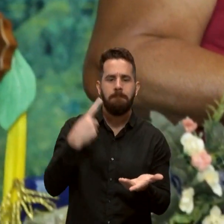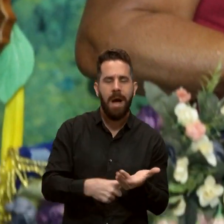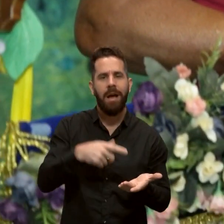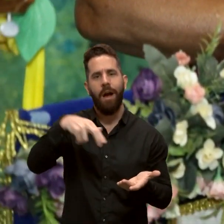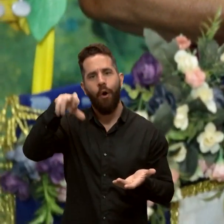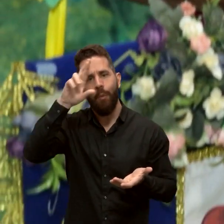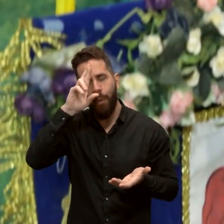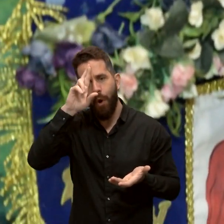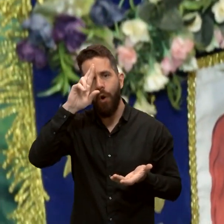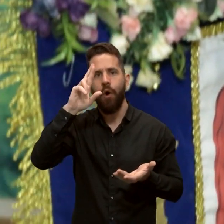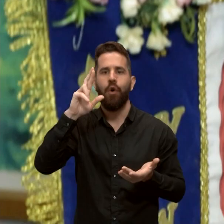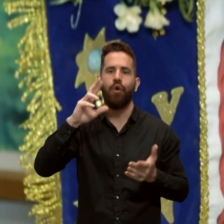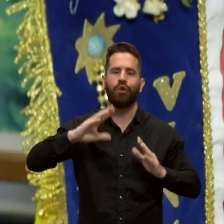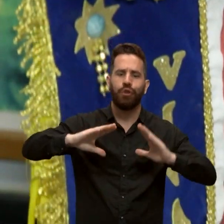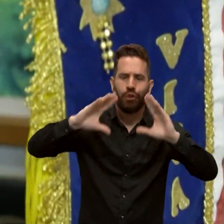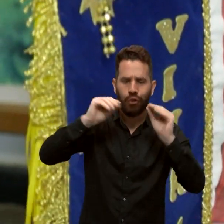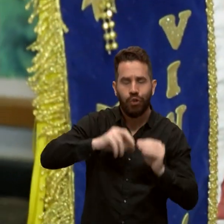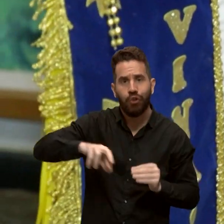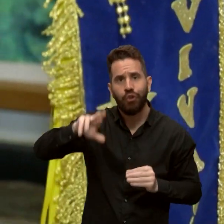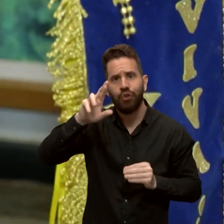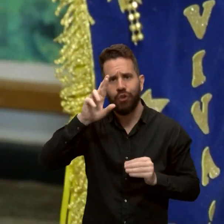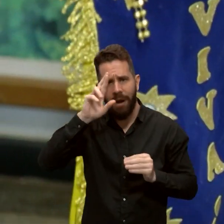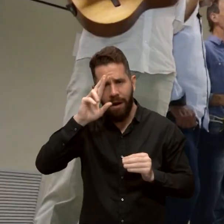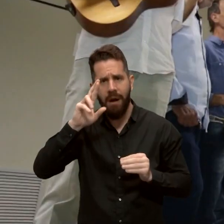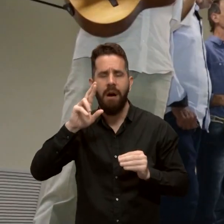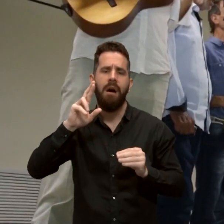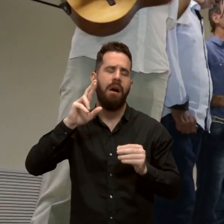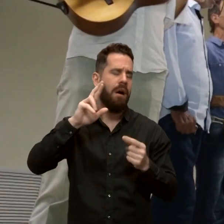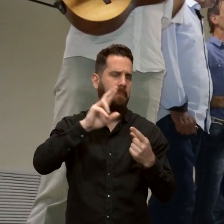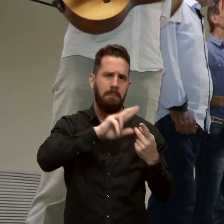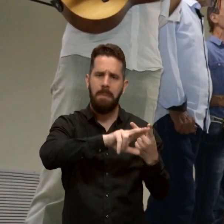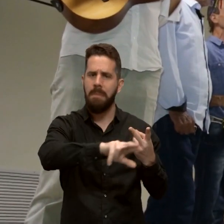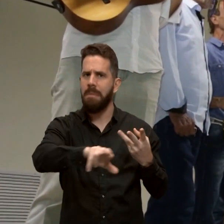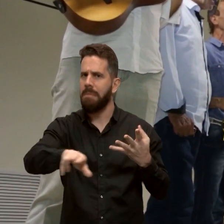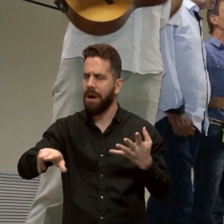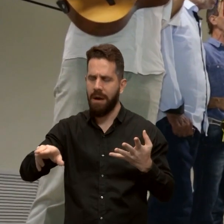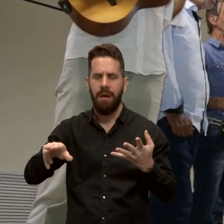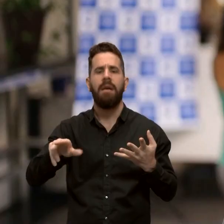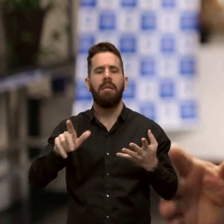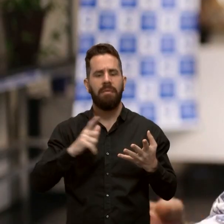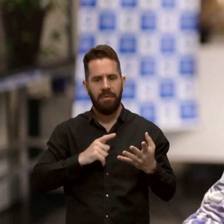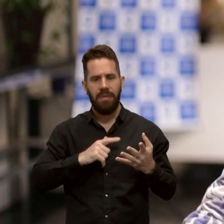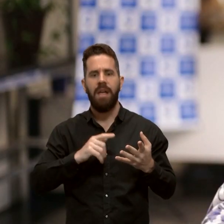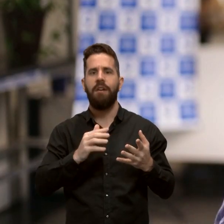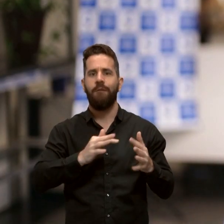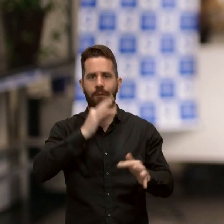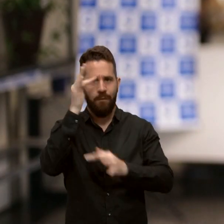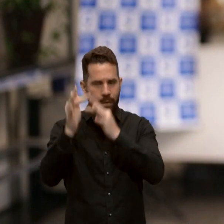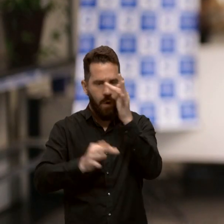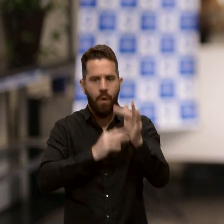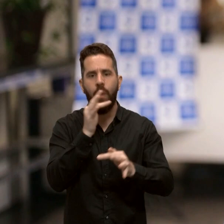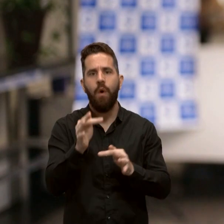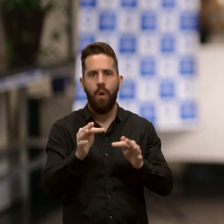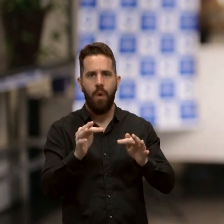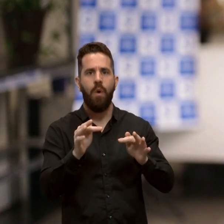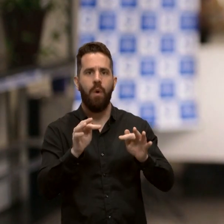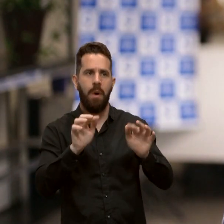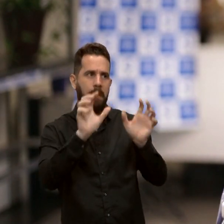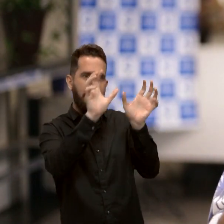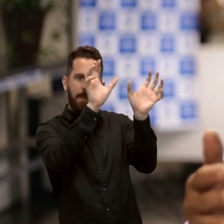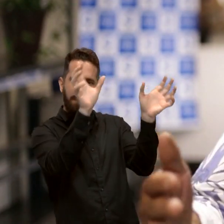jantas, enfeita as portas de flor, faz um arco assim de flor, põe até uns letreiros